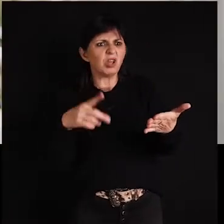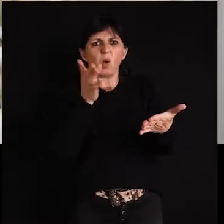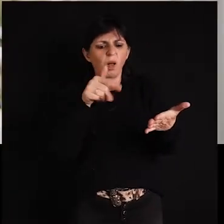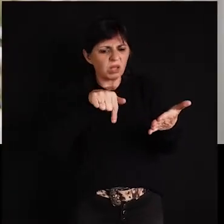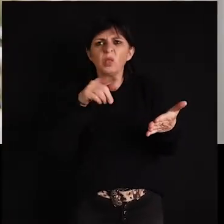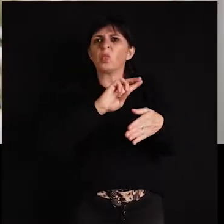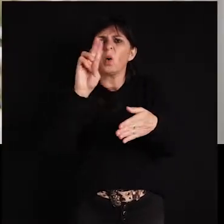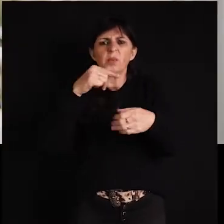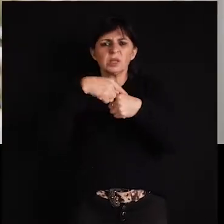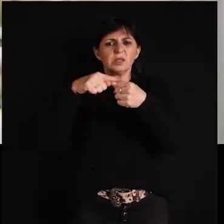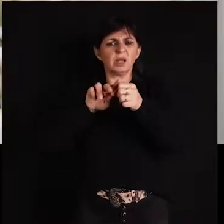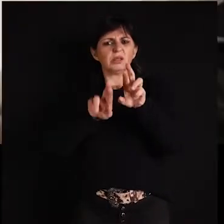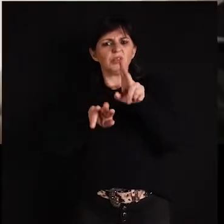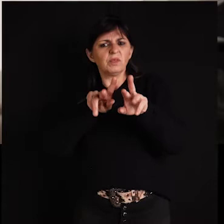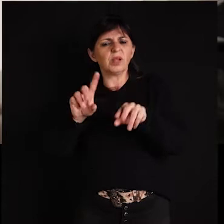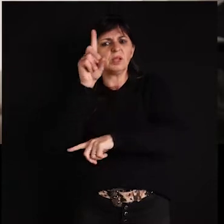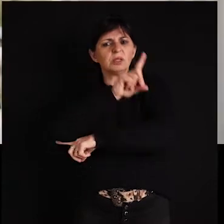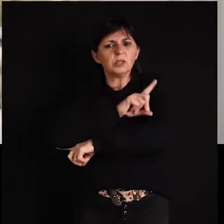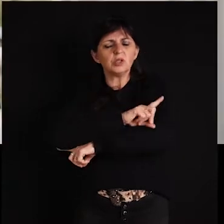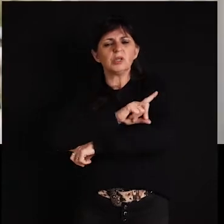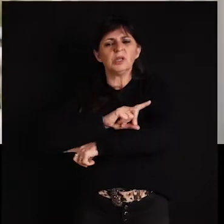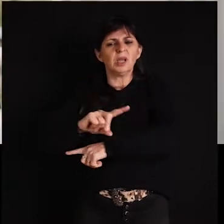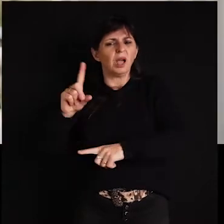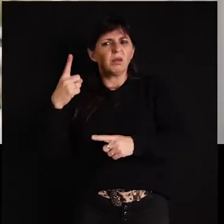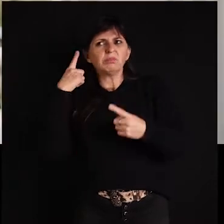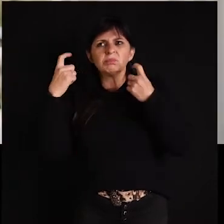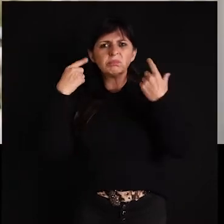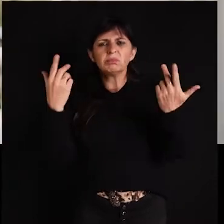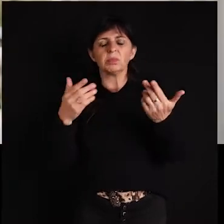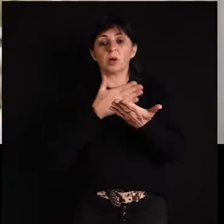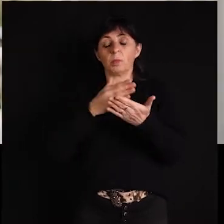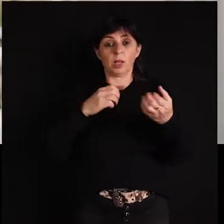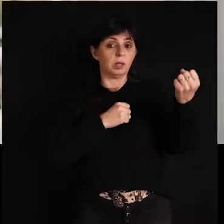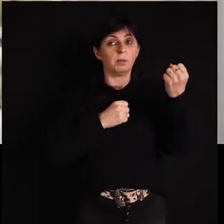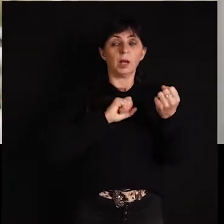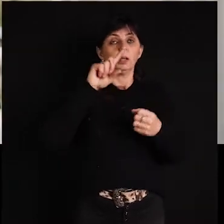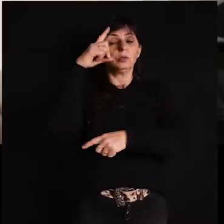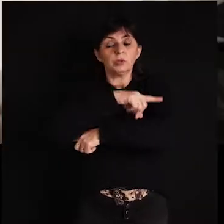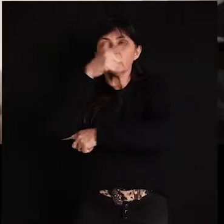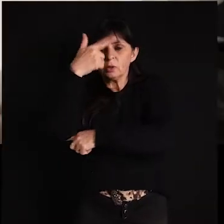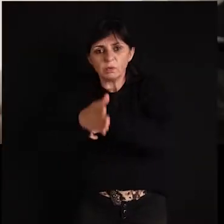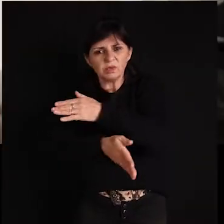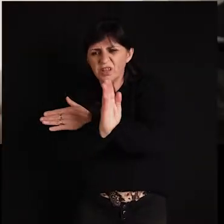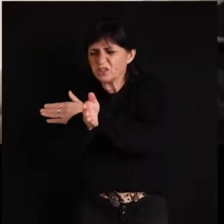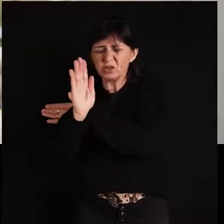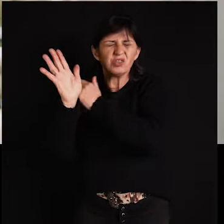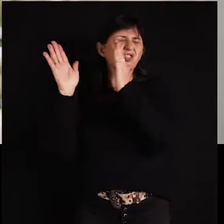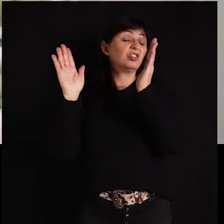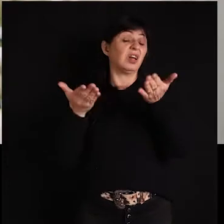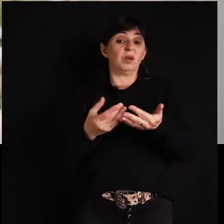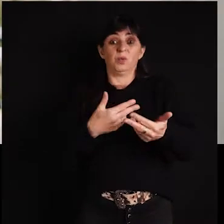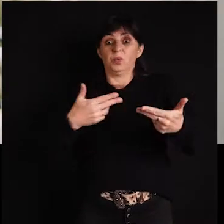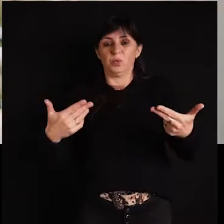dormir, acorda, tu já tá em outro lugar, passa o som, começa o baile, no outro dia é outro lugar. Nós chegamos a tocar,